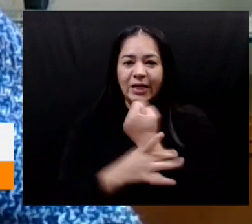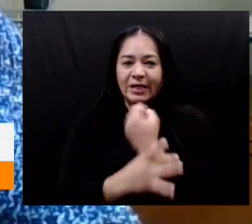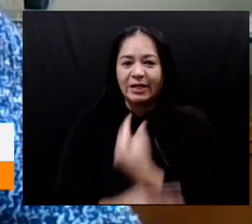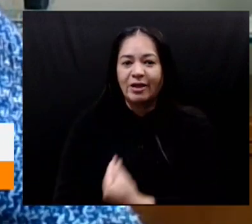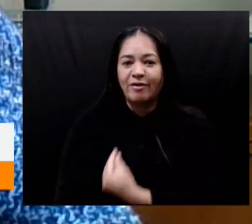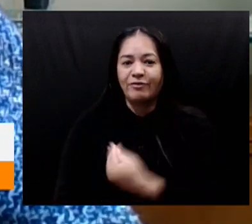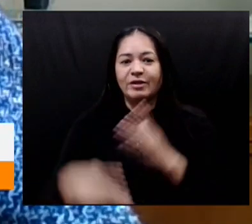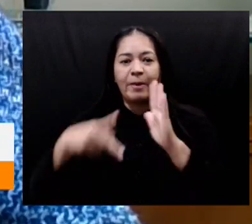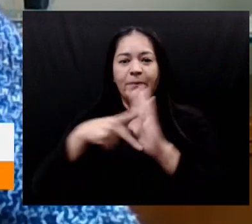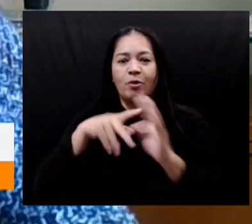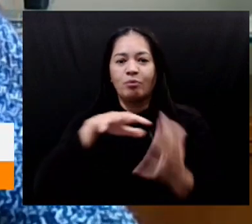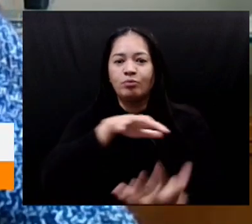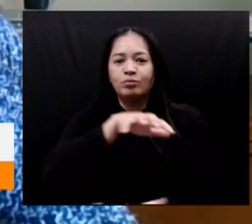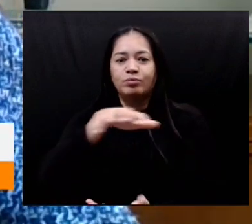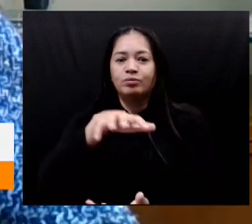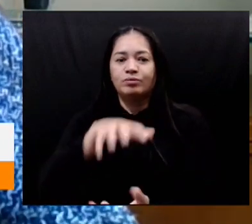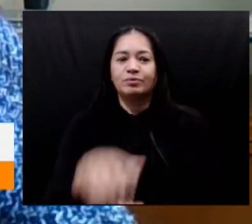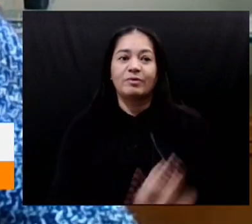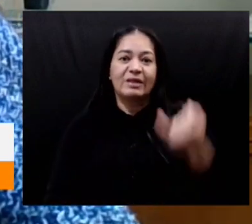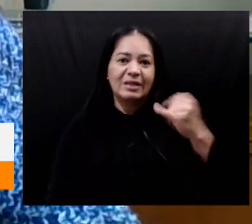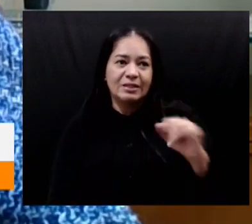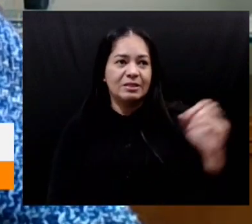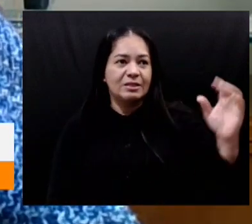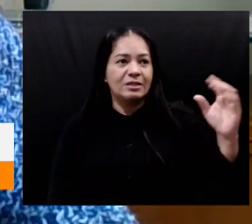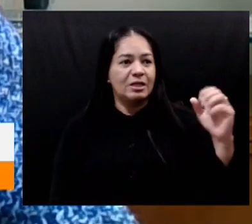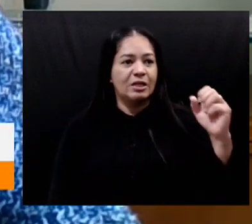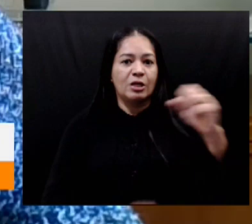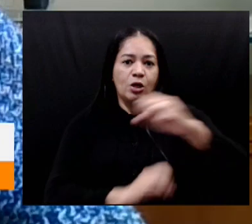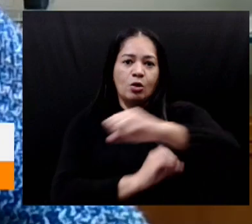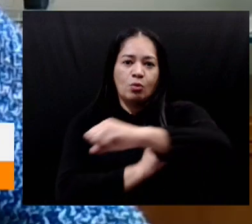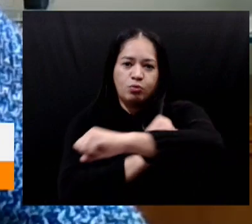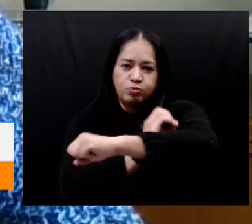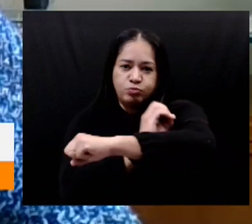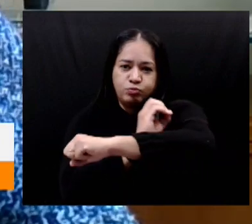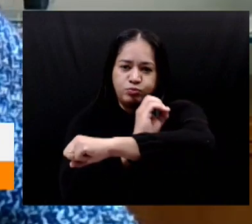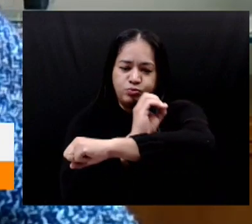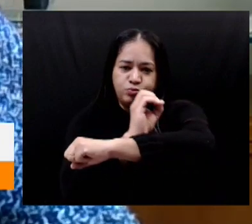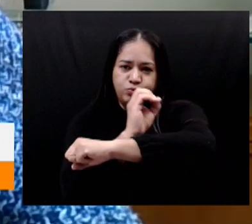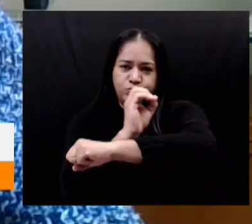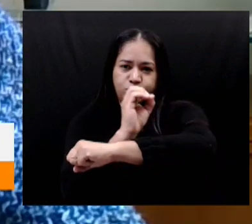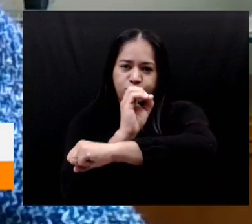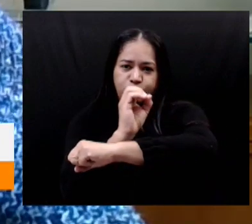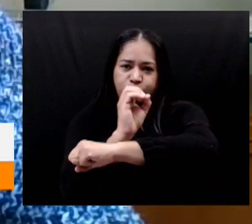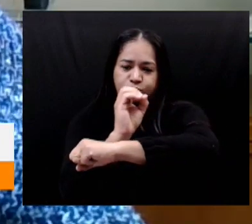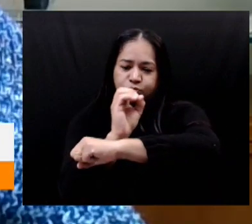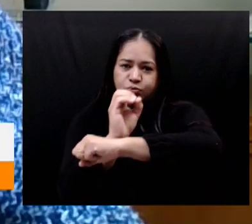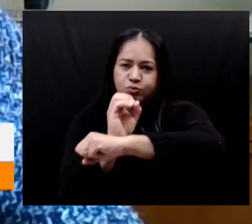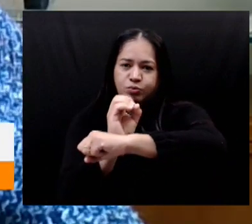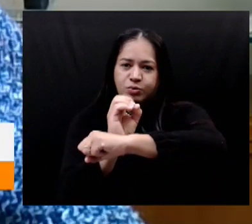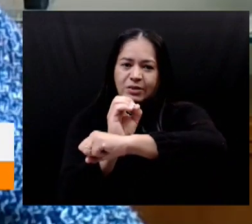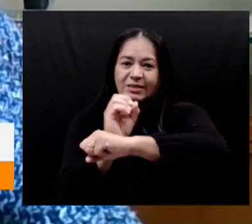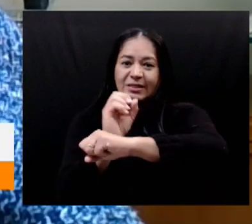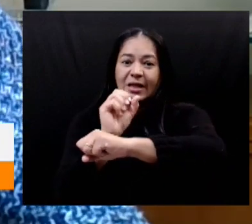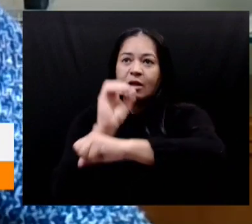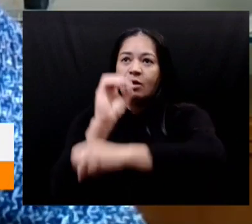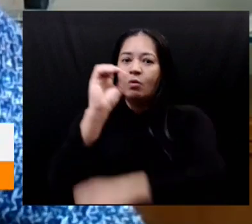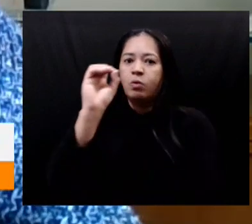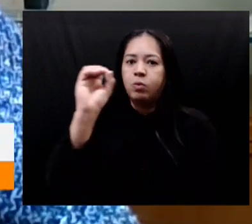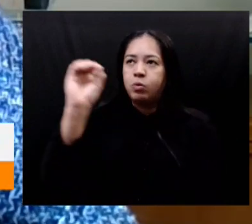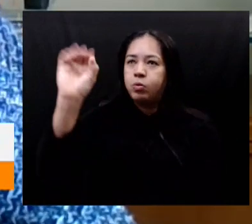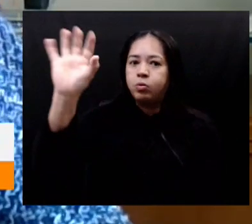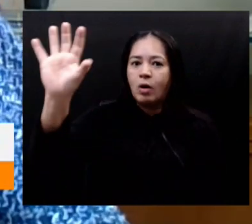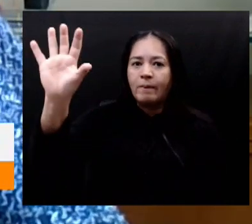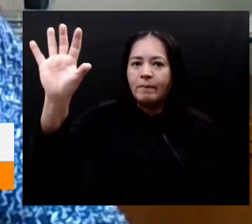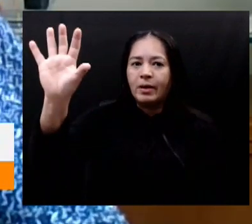Então, se o Sol se recusasse e compreendesse que ele se movimentar e ir para outro lugar é fracasso, nós